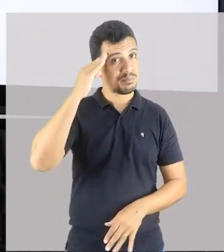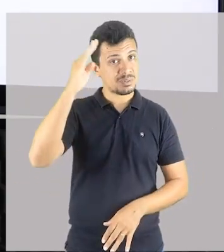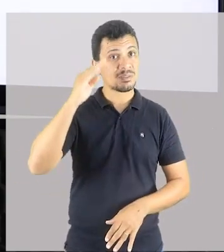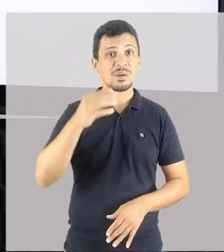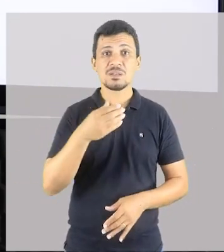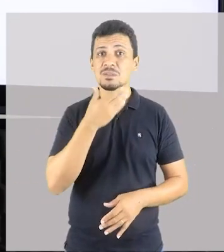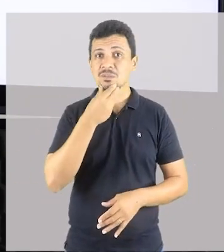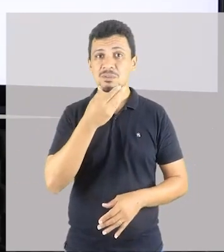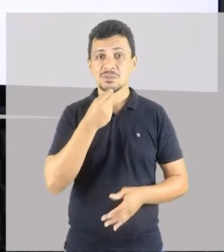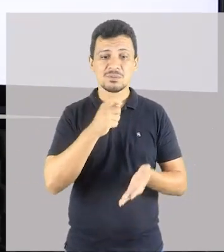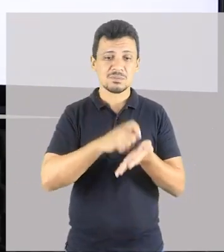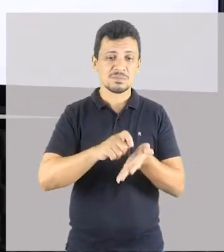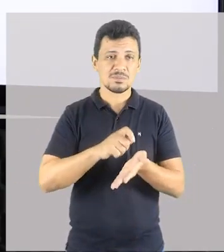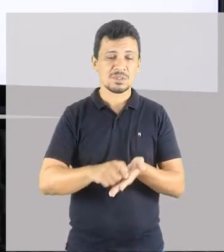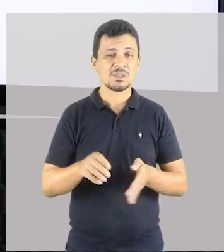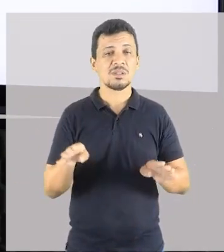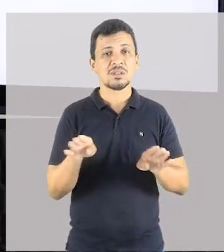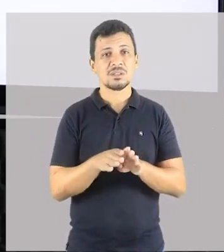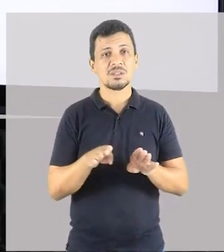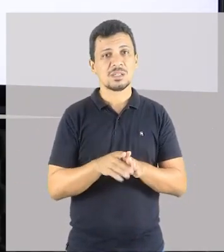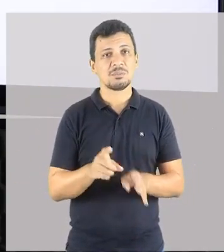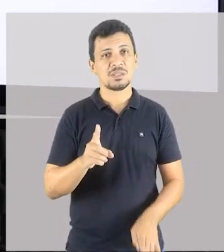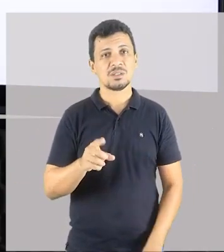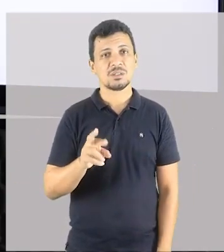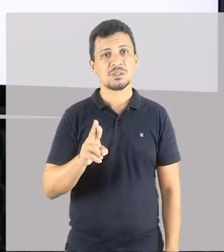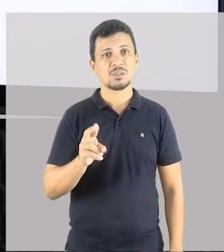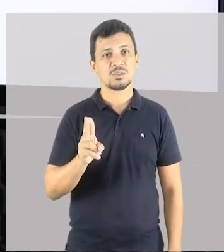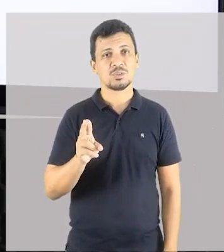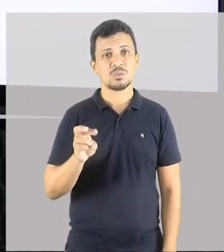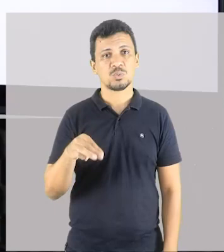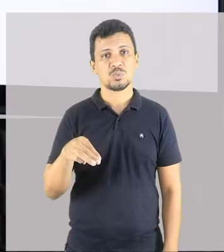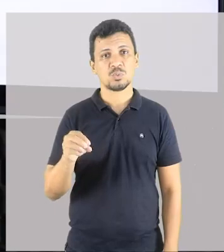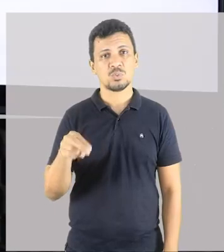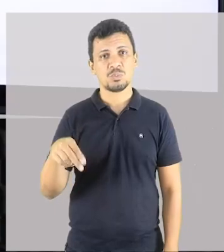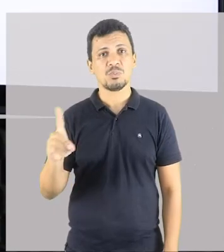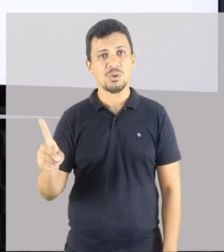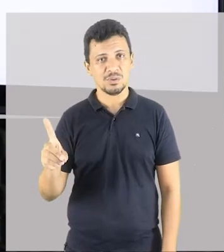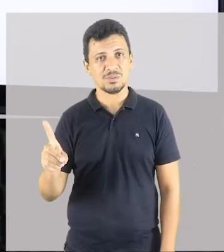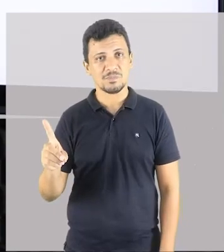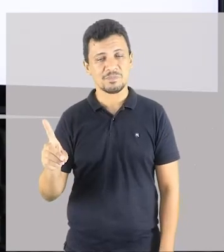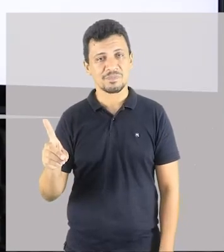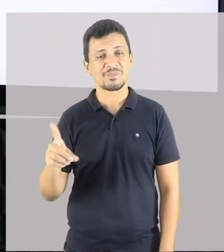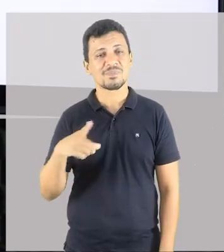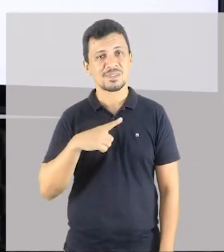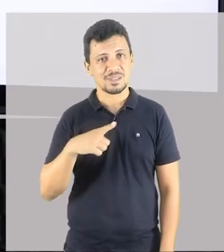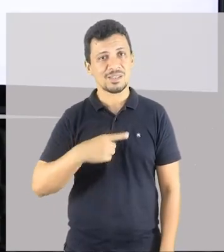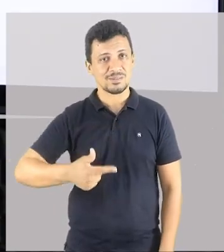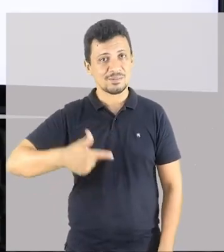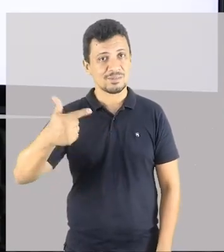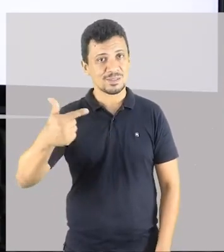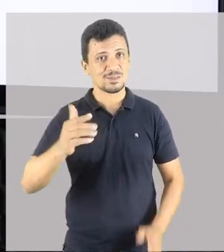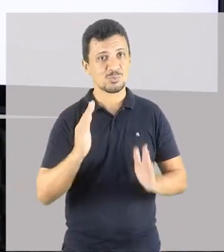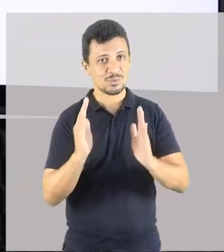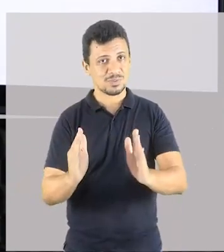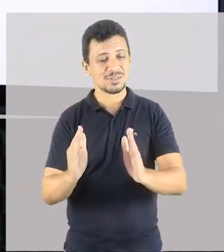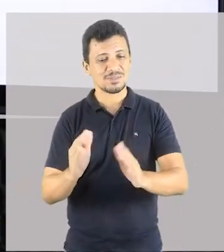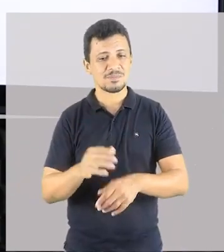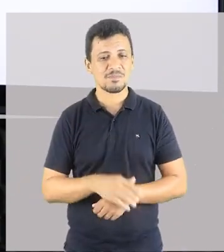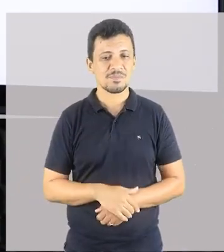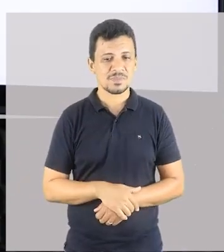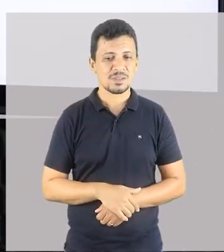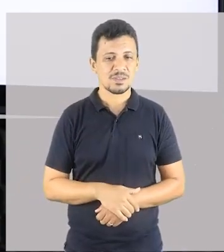principais, tá? Como Drummond, por exemplo, aparece na segunda fase, nós temos Manuel Bandeira na primeira fase,